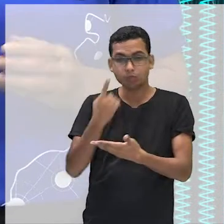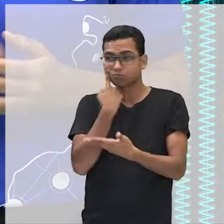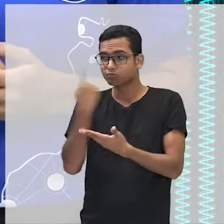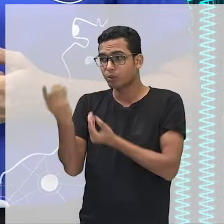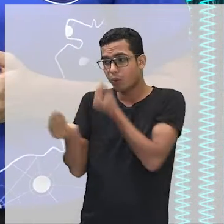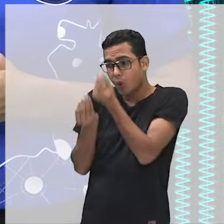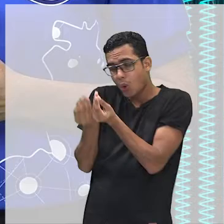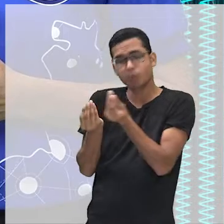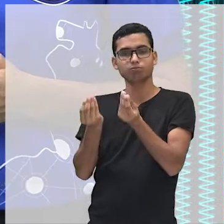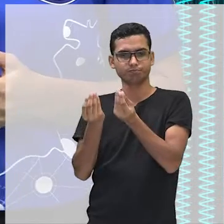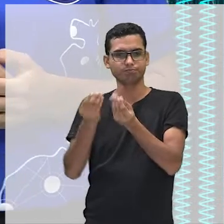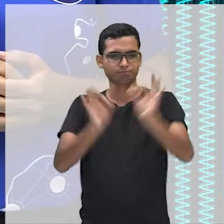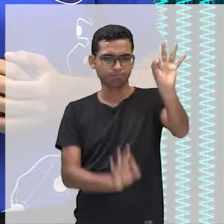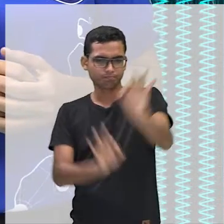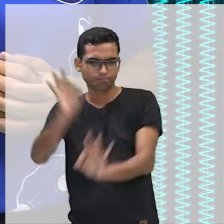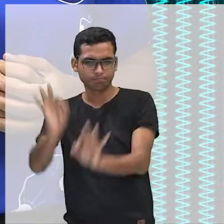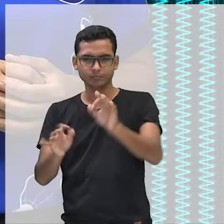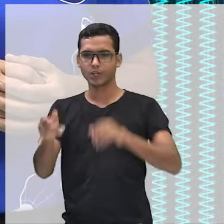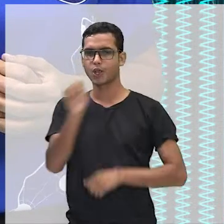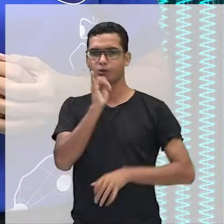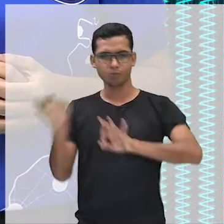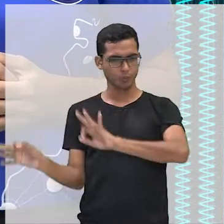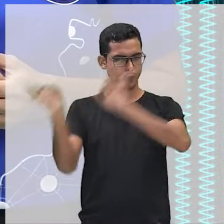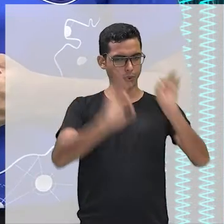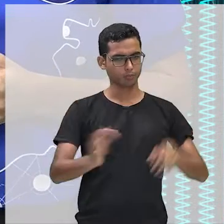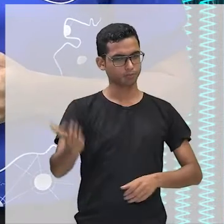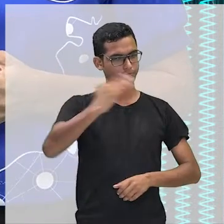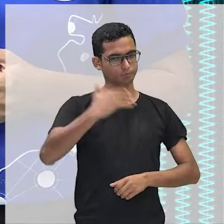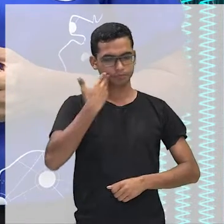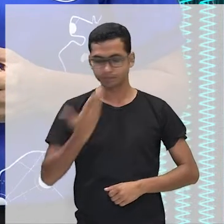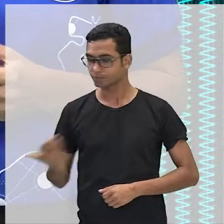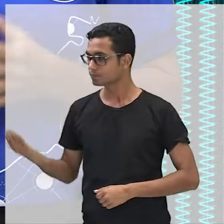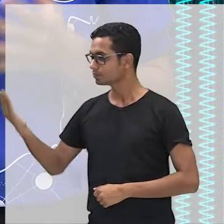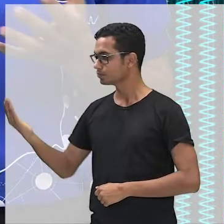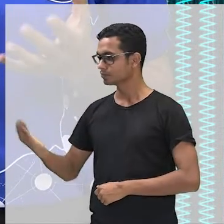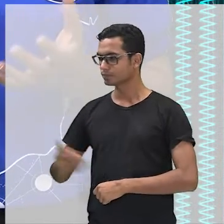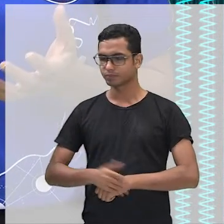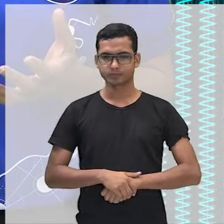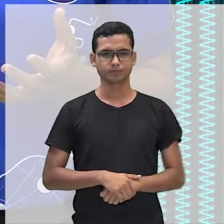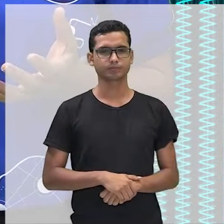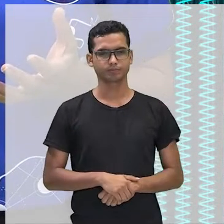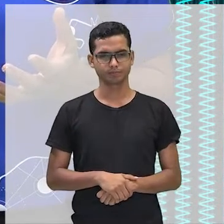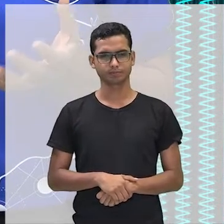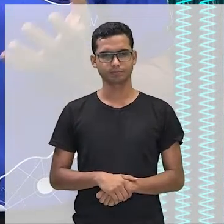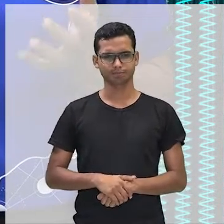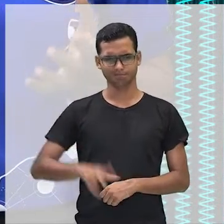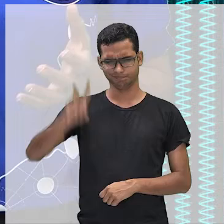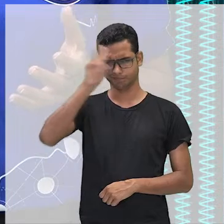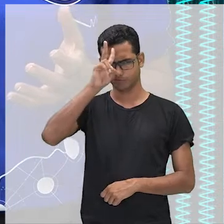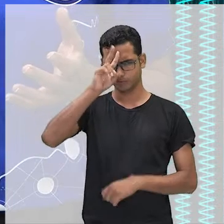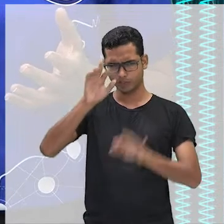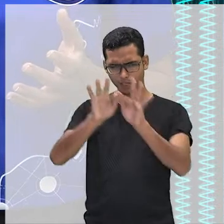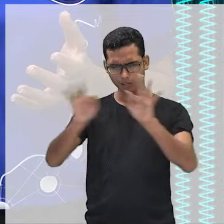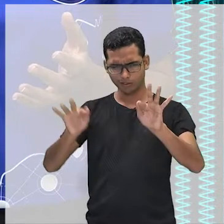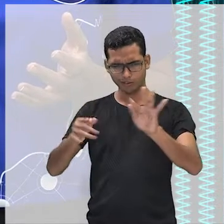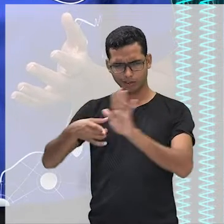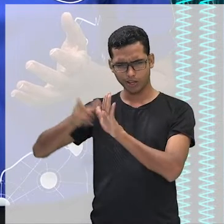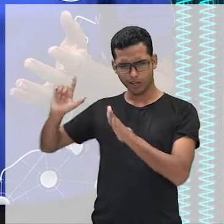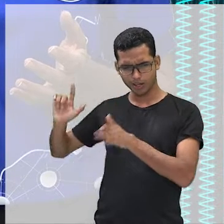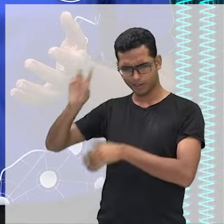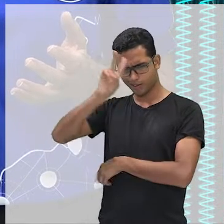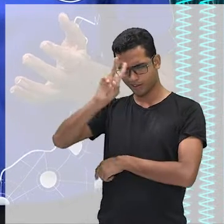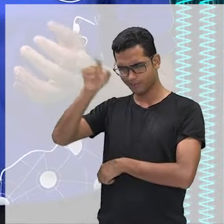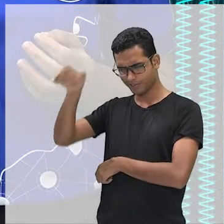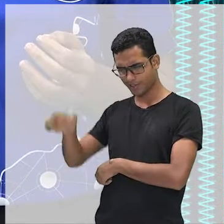mesmo aqui nesses exemplos junto comigo. Acompanhe. Então, lembram da frase lá, junto com a personagem